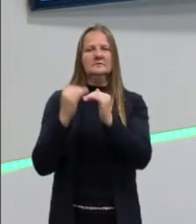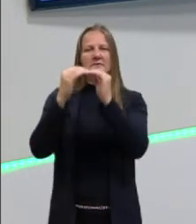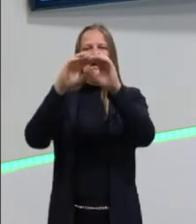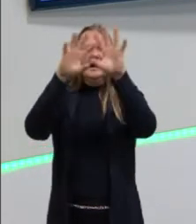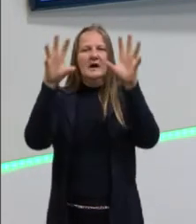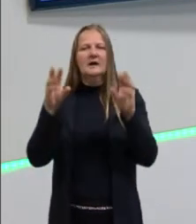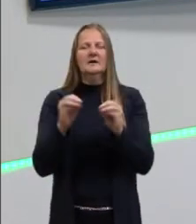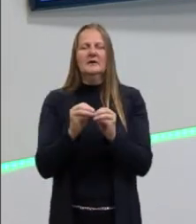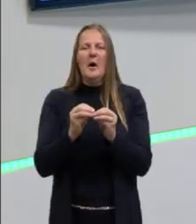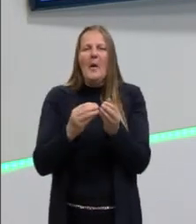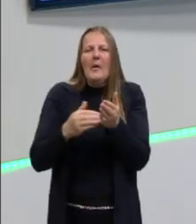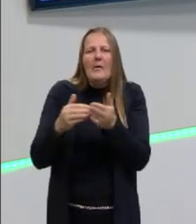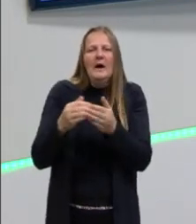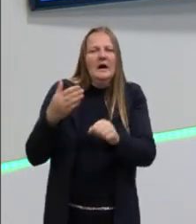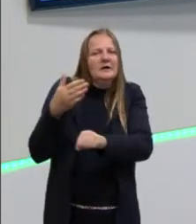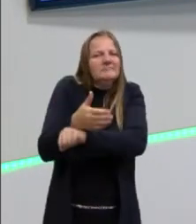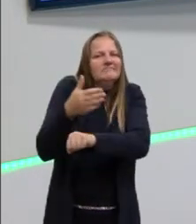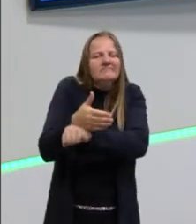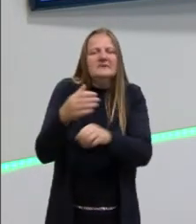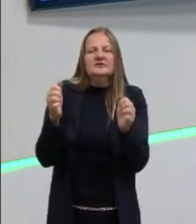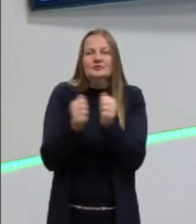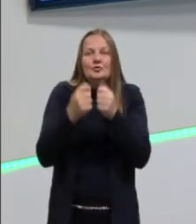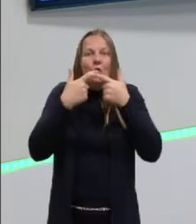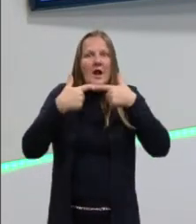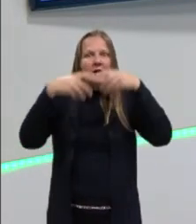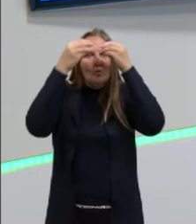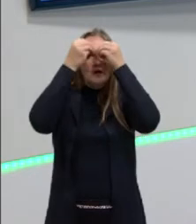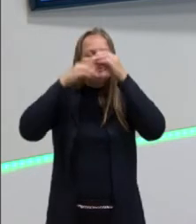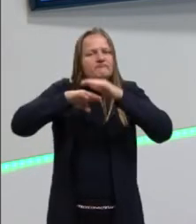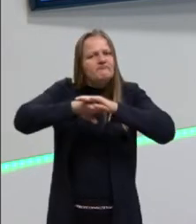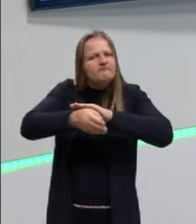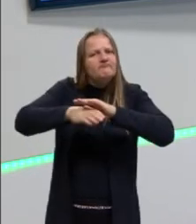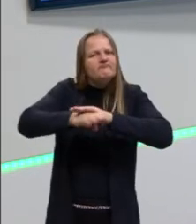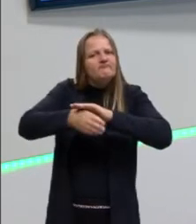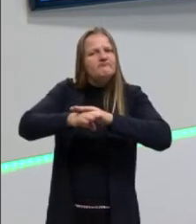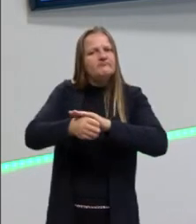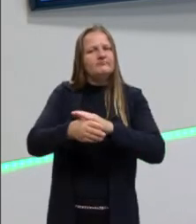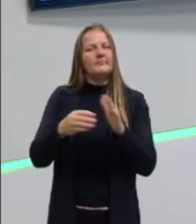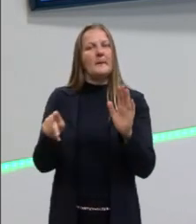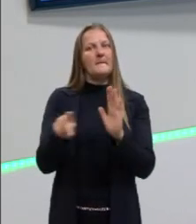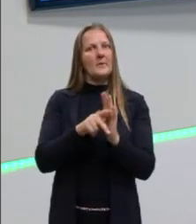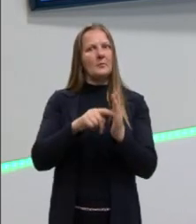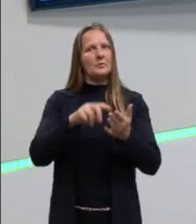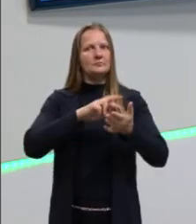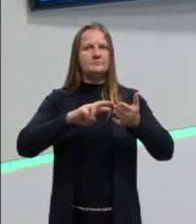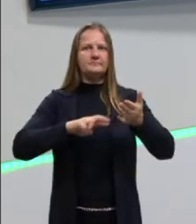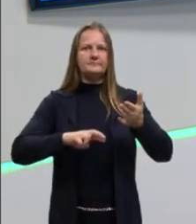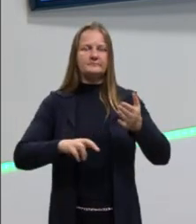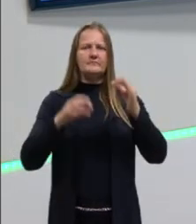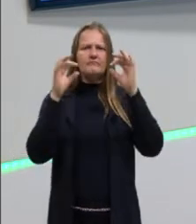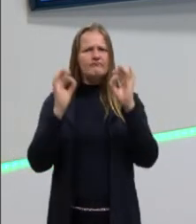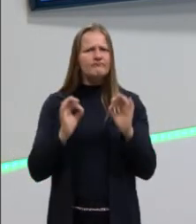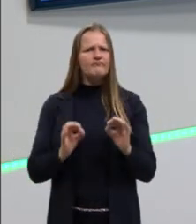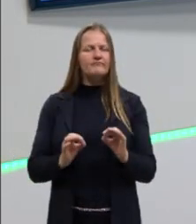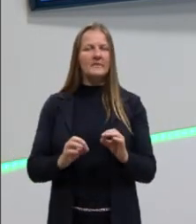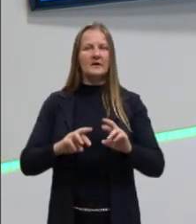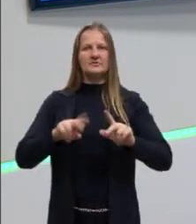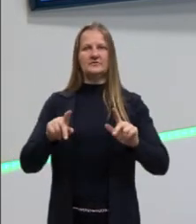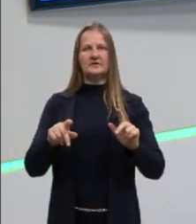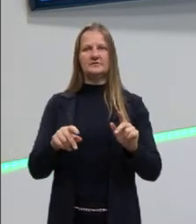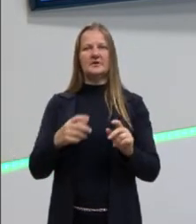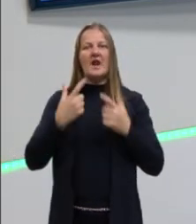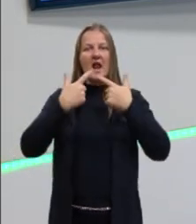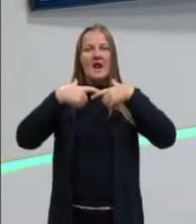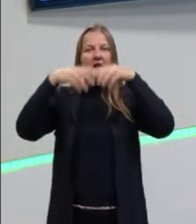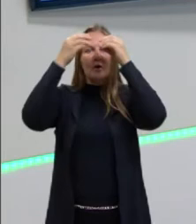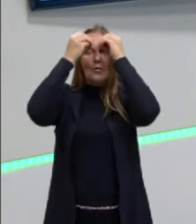conclusão com a linguagem adequada para esse texto que é diferente da